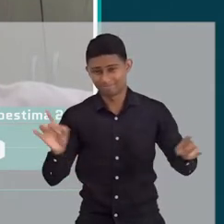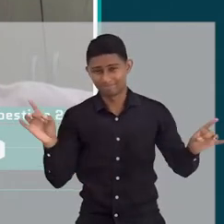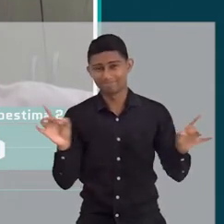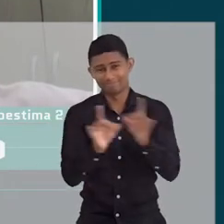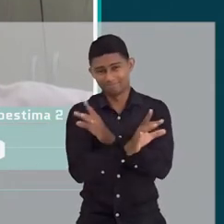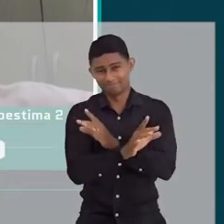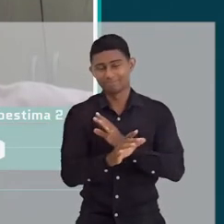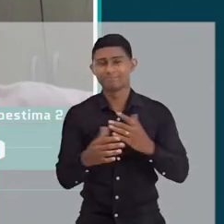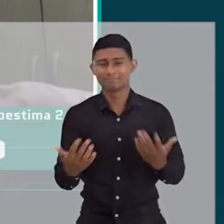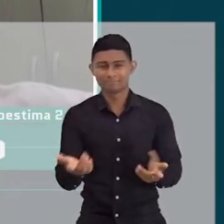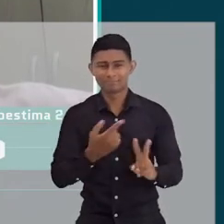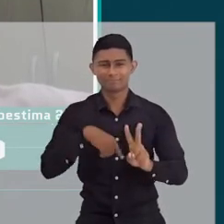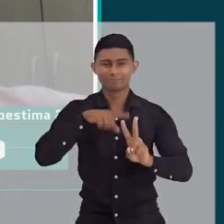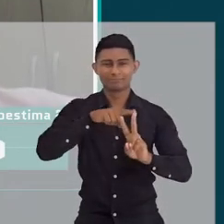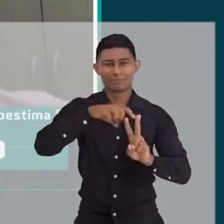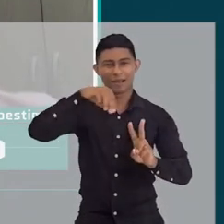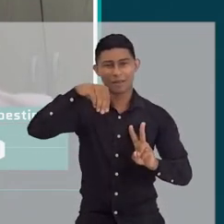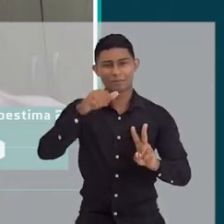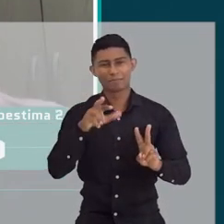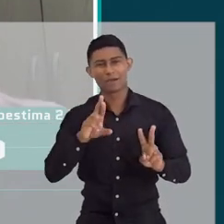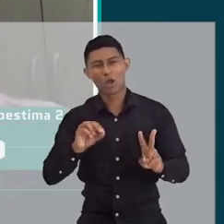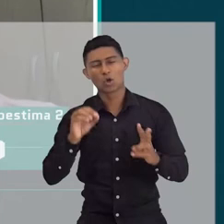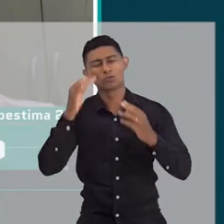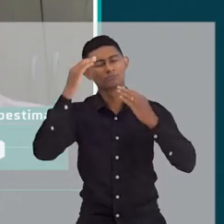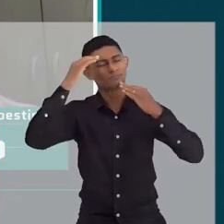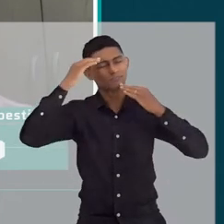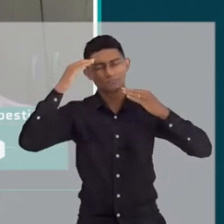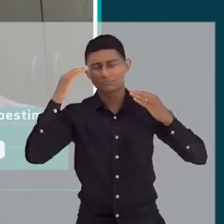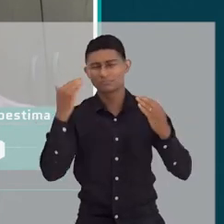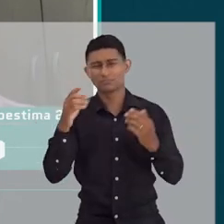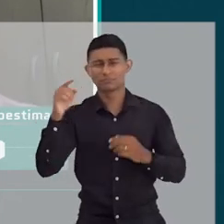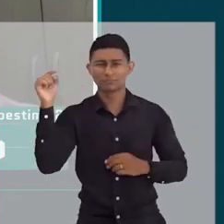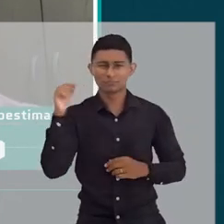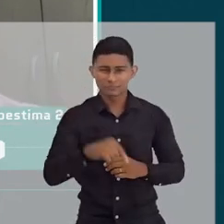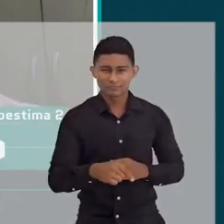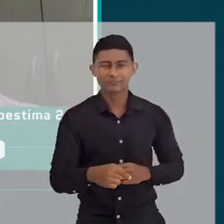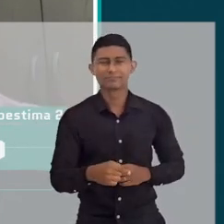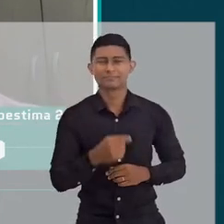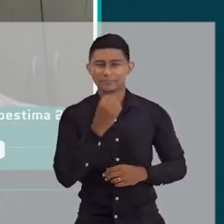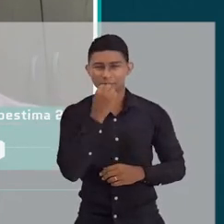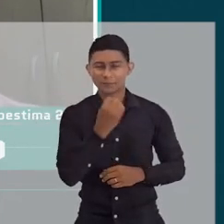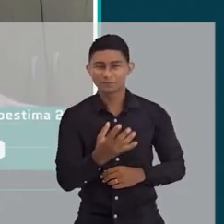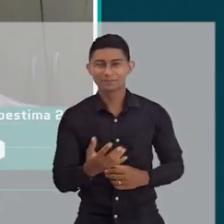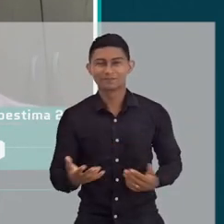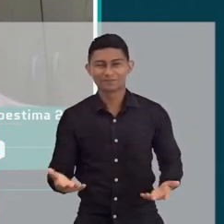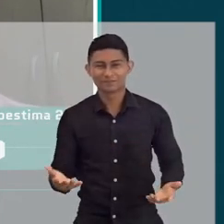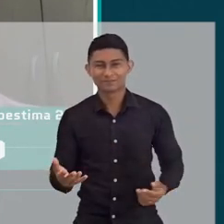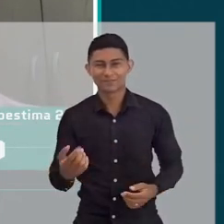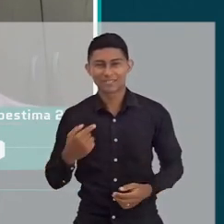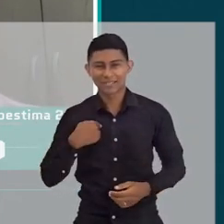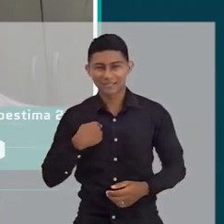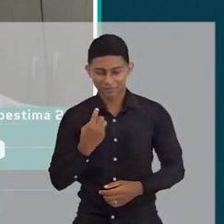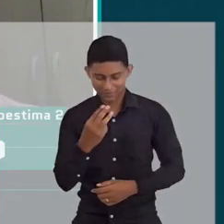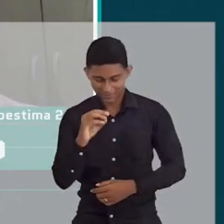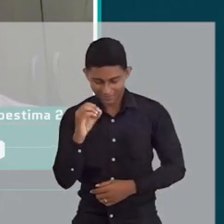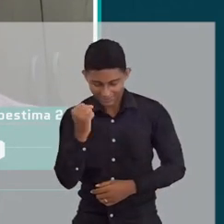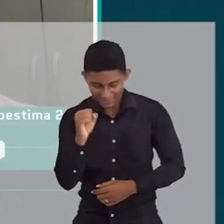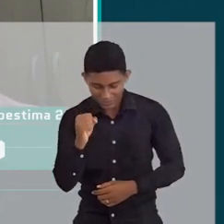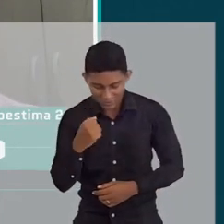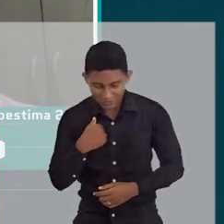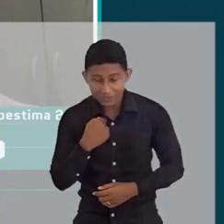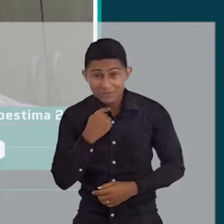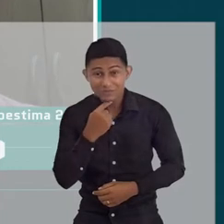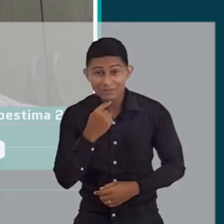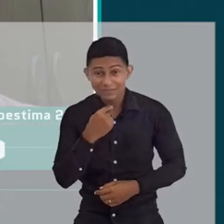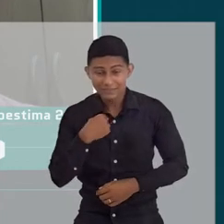encerrar. Mauro, muitíssimo obrigado aí pela tua participação. Eu não tenho nem mais uns 30 segundos